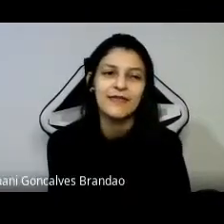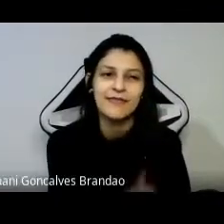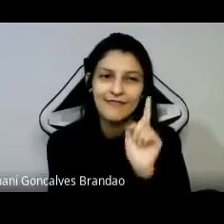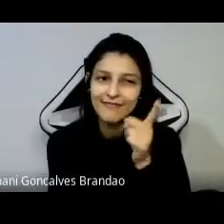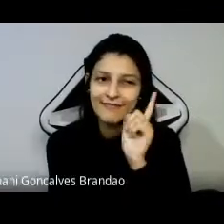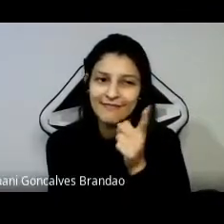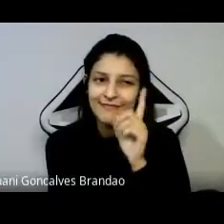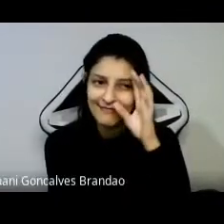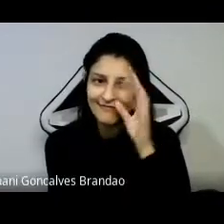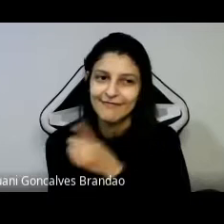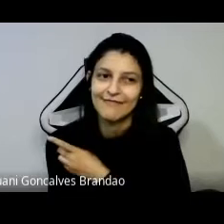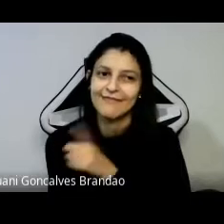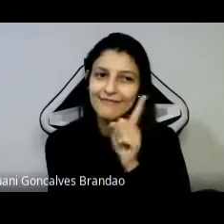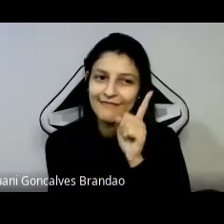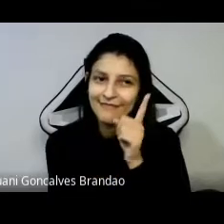Tuana.